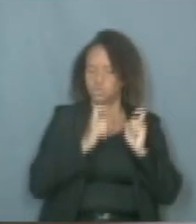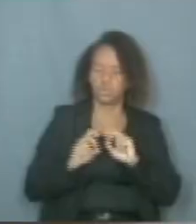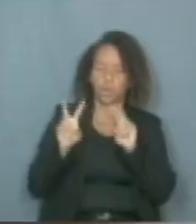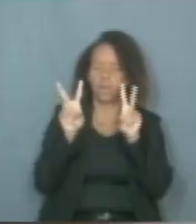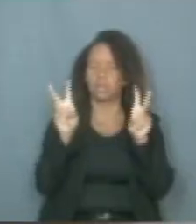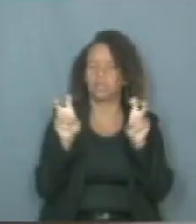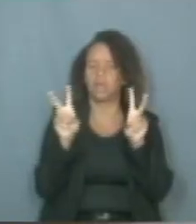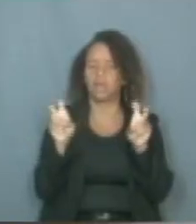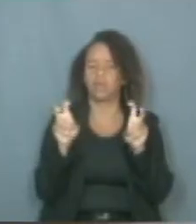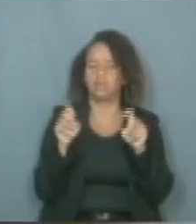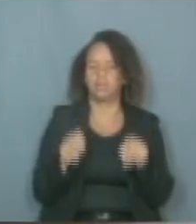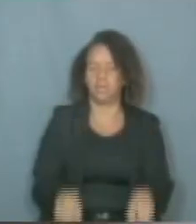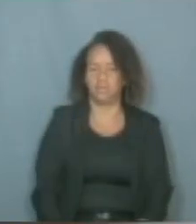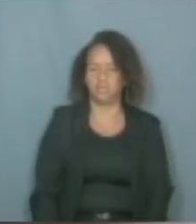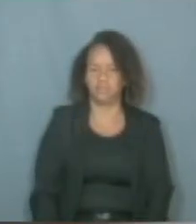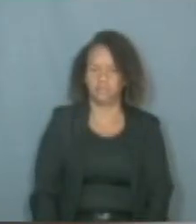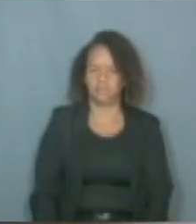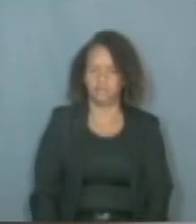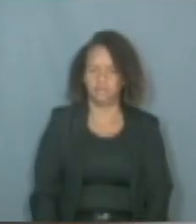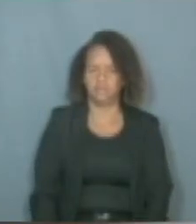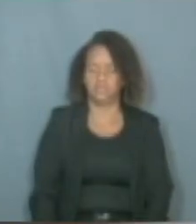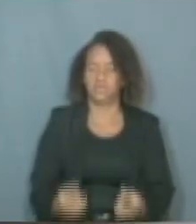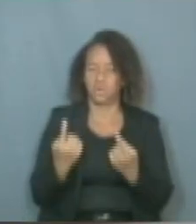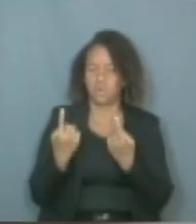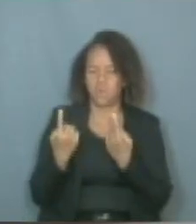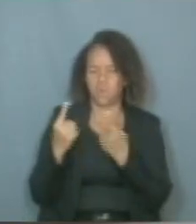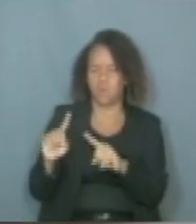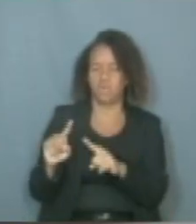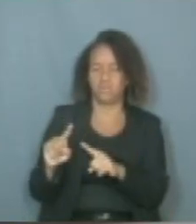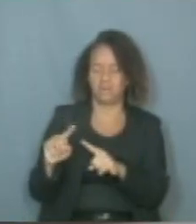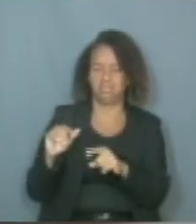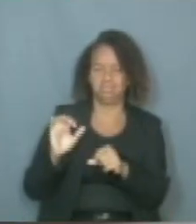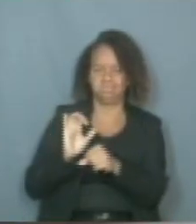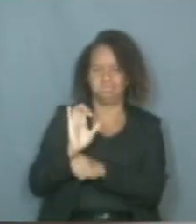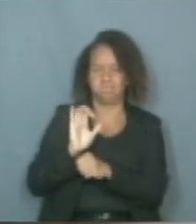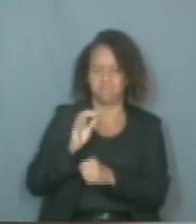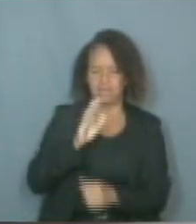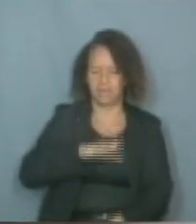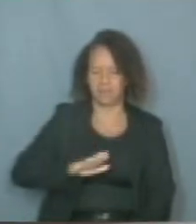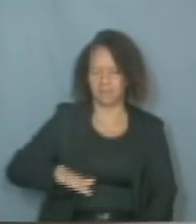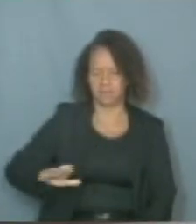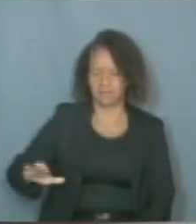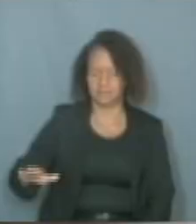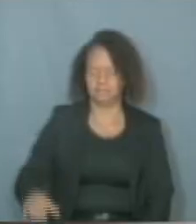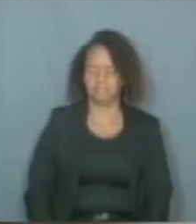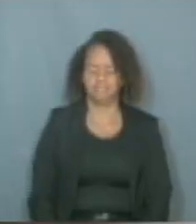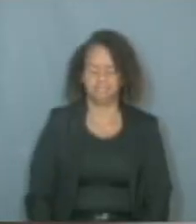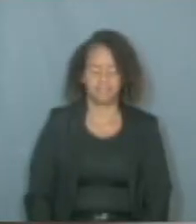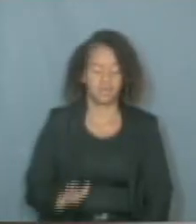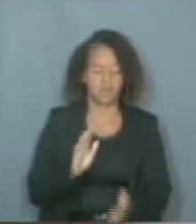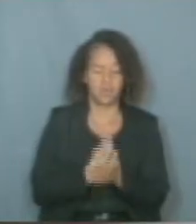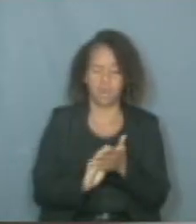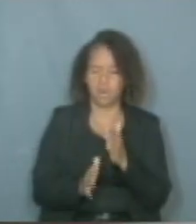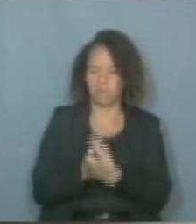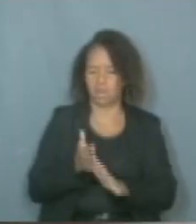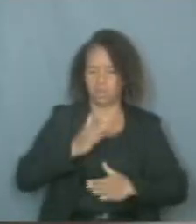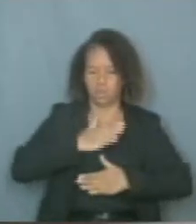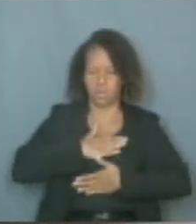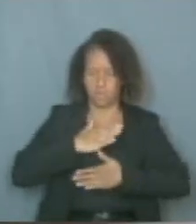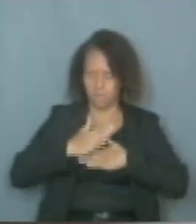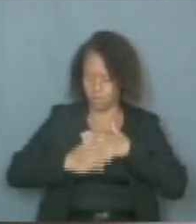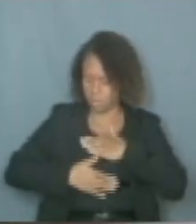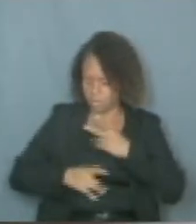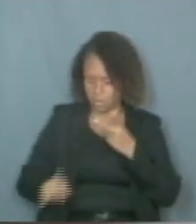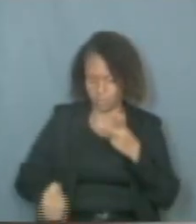tema do abuso contra crianças. Seja o abuso